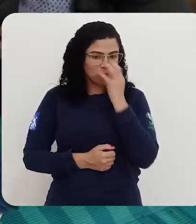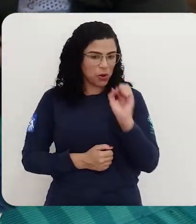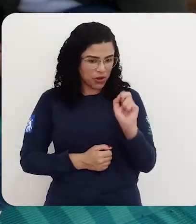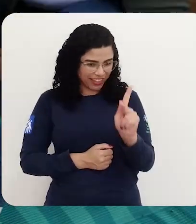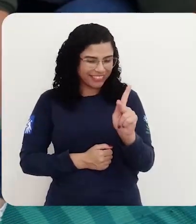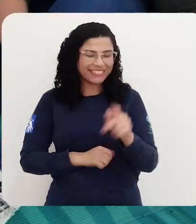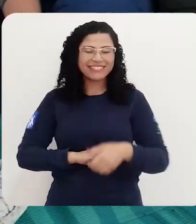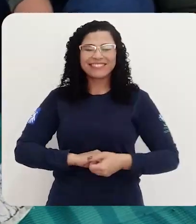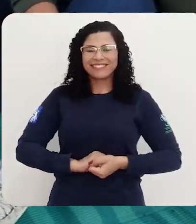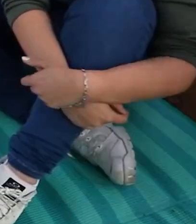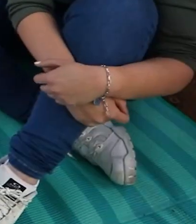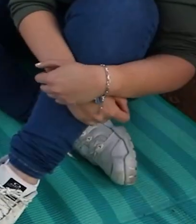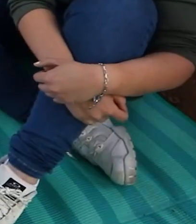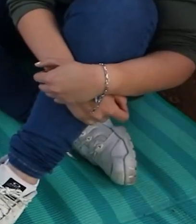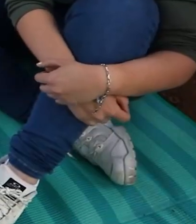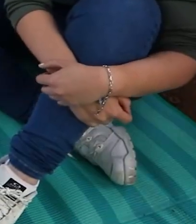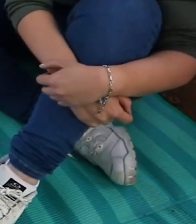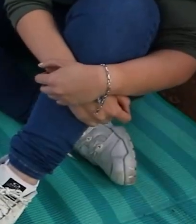bom?